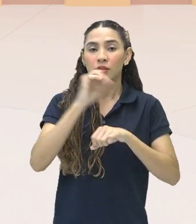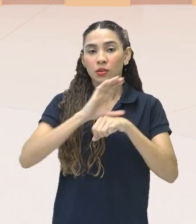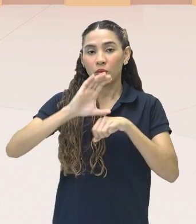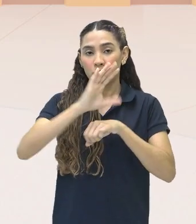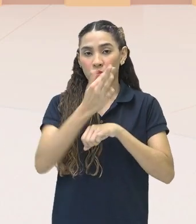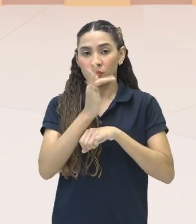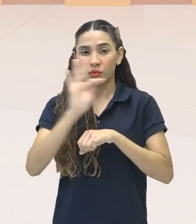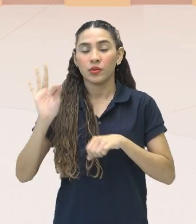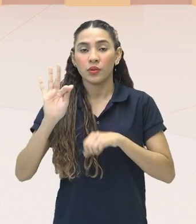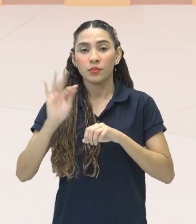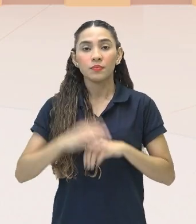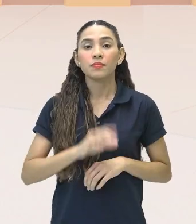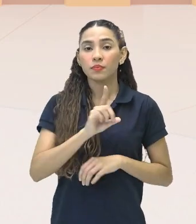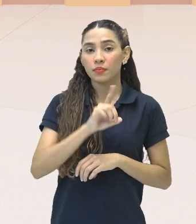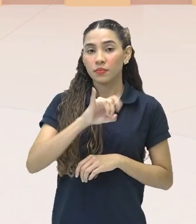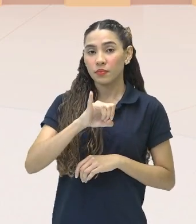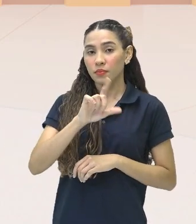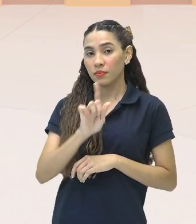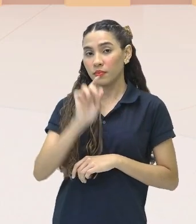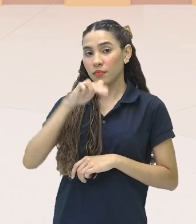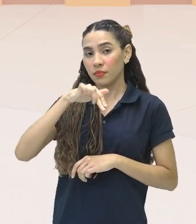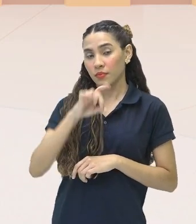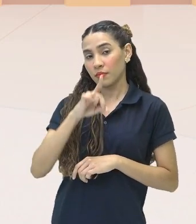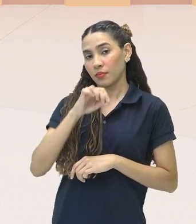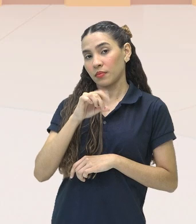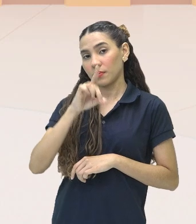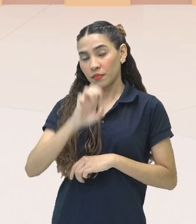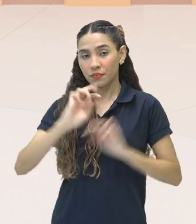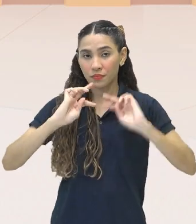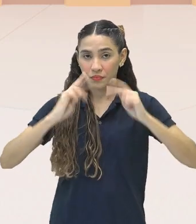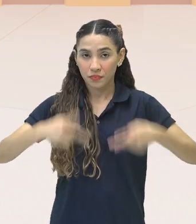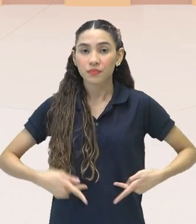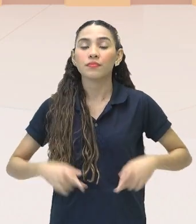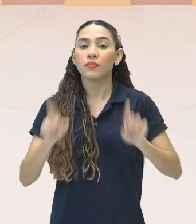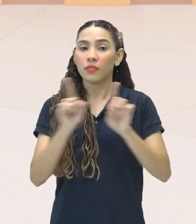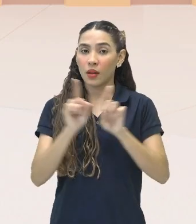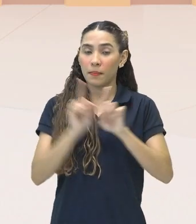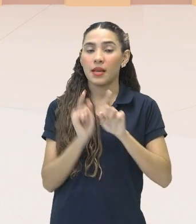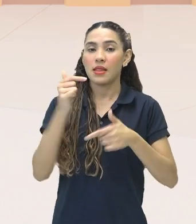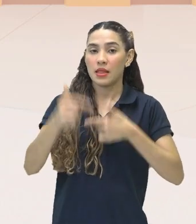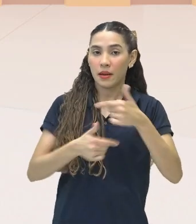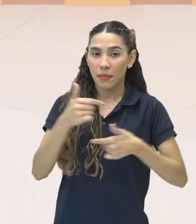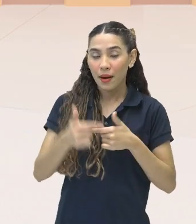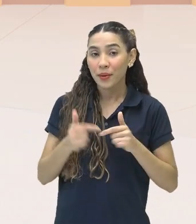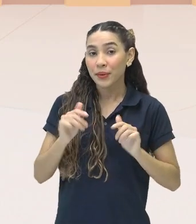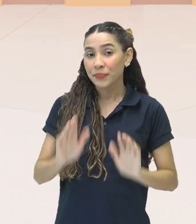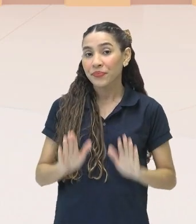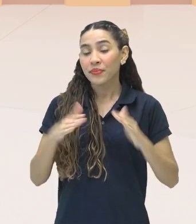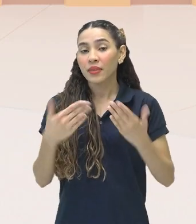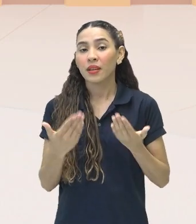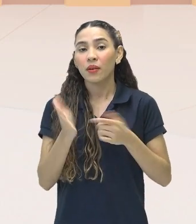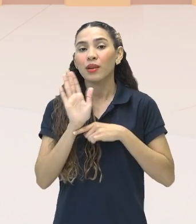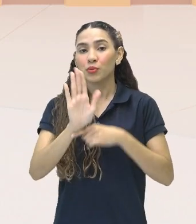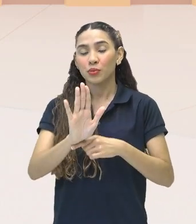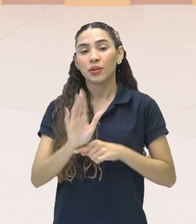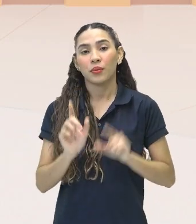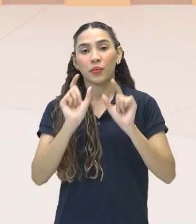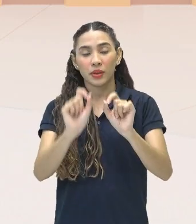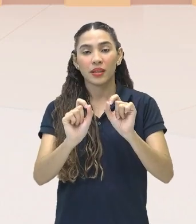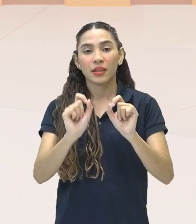constitucionais. Eu estou falando de dignidade humana e eu estou falando de trabalho. E desse modo, nos ajuda o quê?